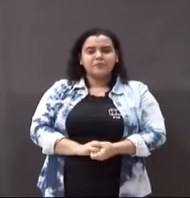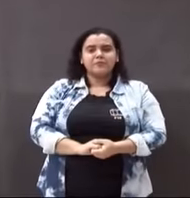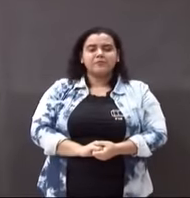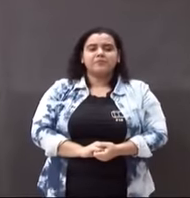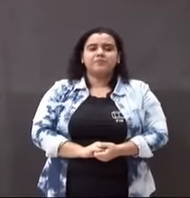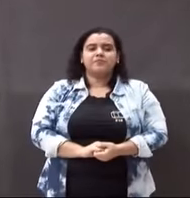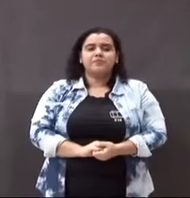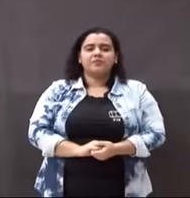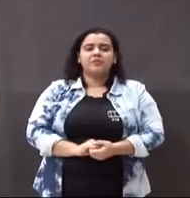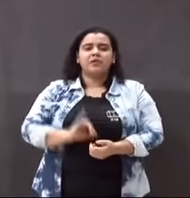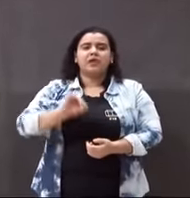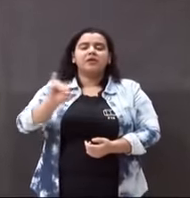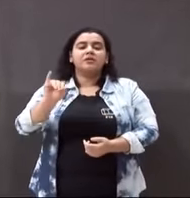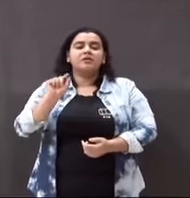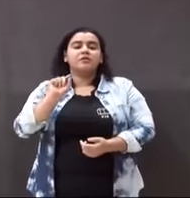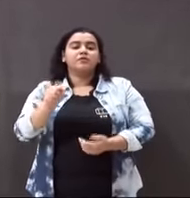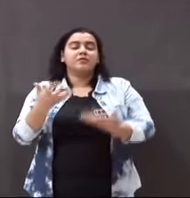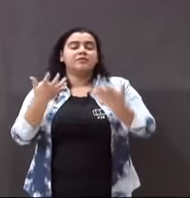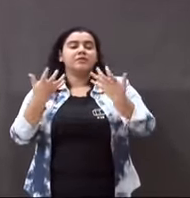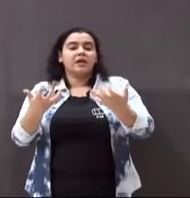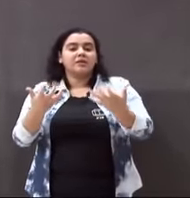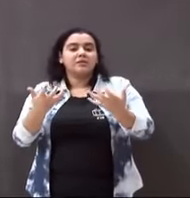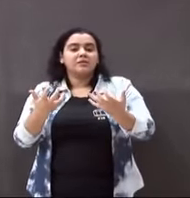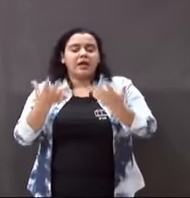Porque quem te chamou foi o dono do cardume.